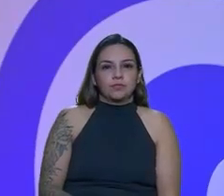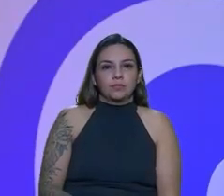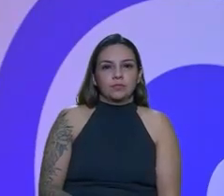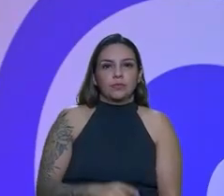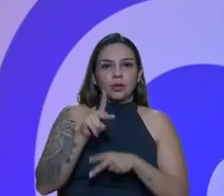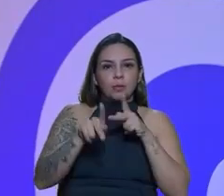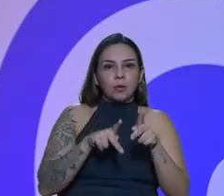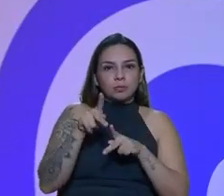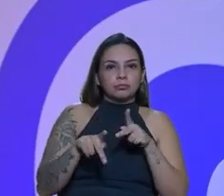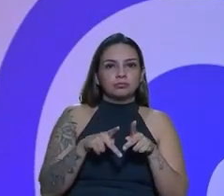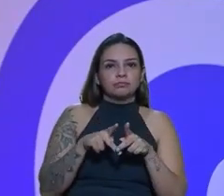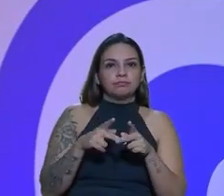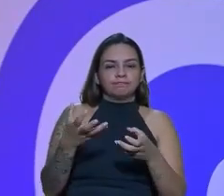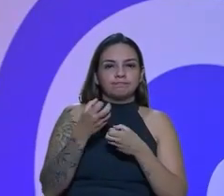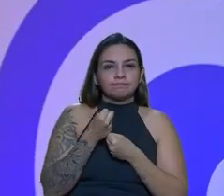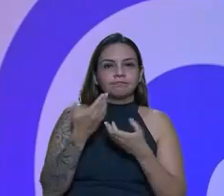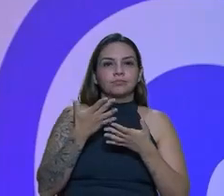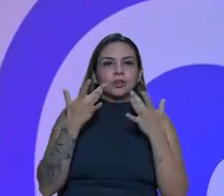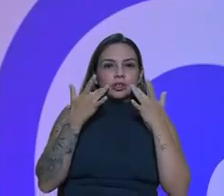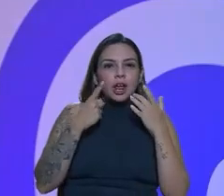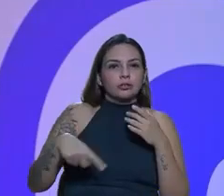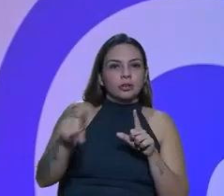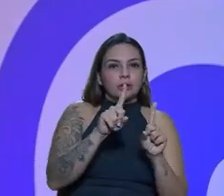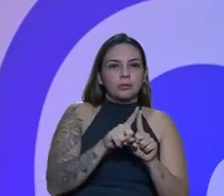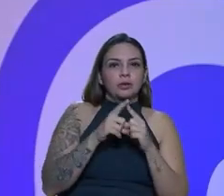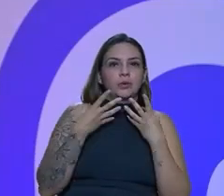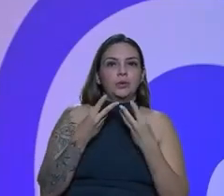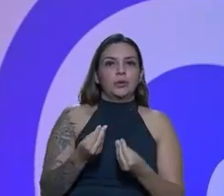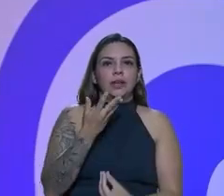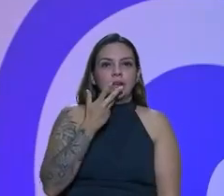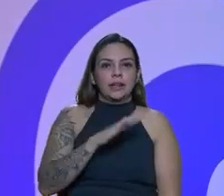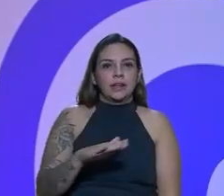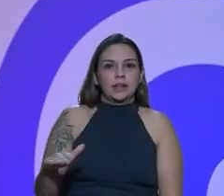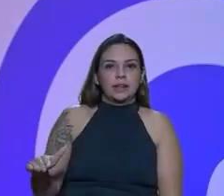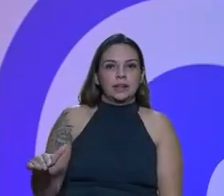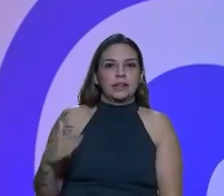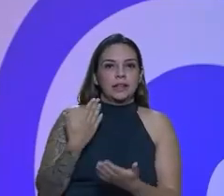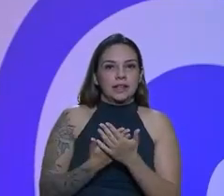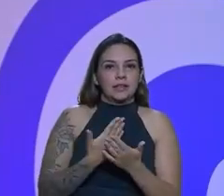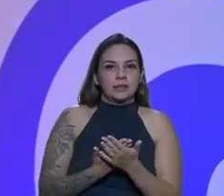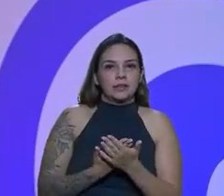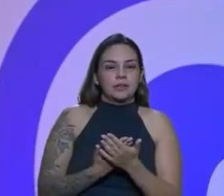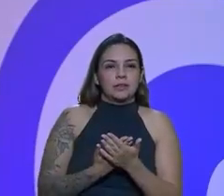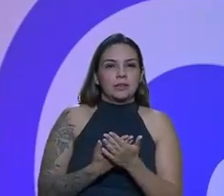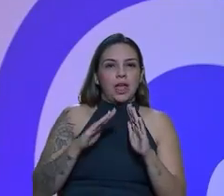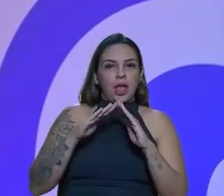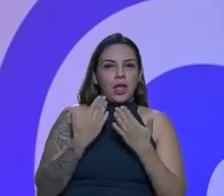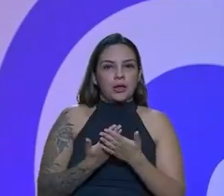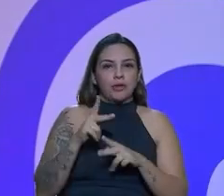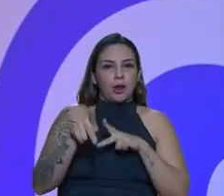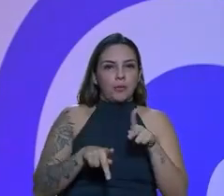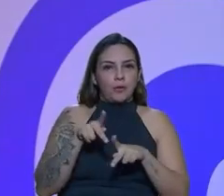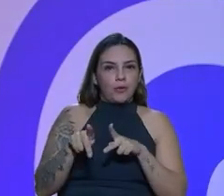do público em geral, vamos receber nesse teatro centenas de crianças, estudantes de escolas públicas